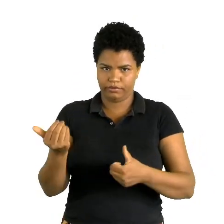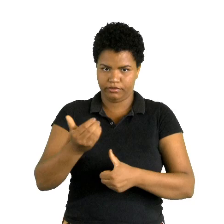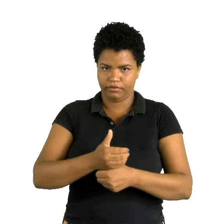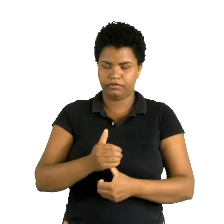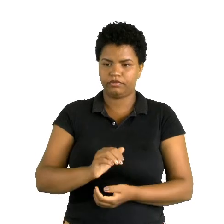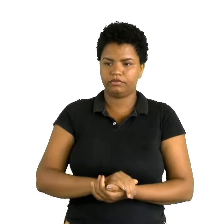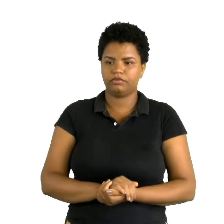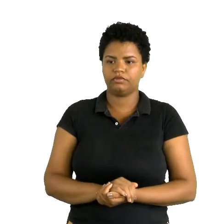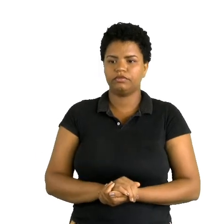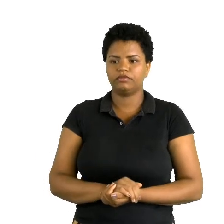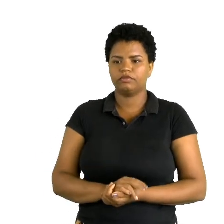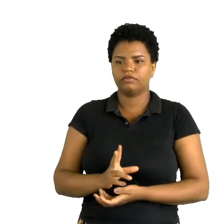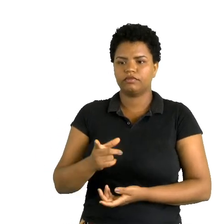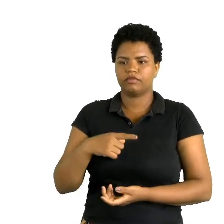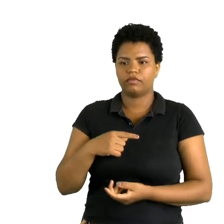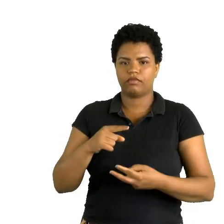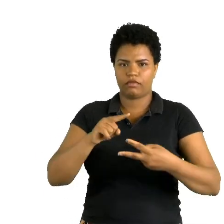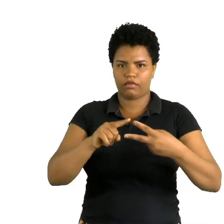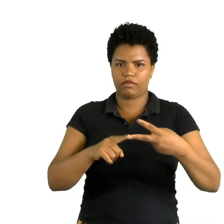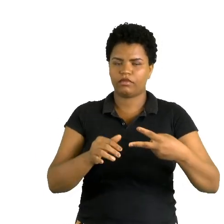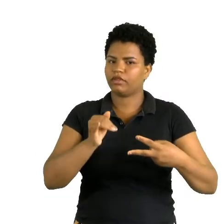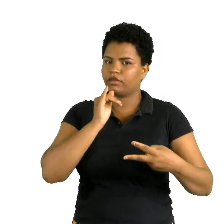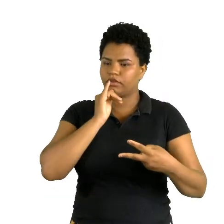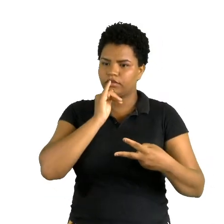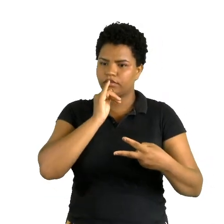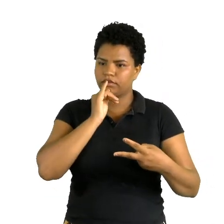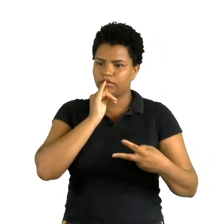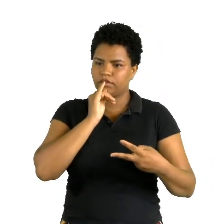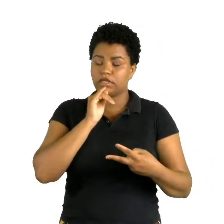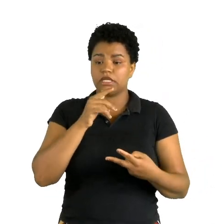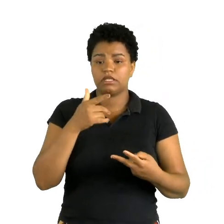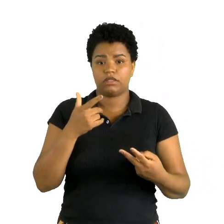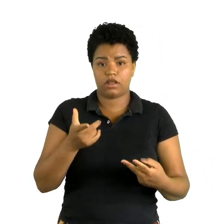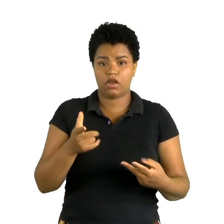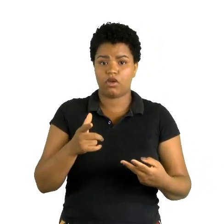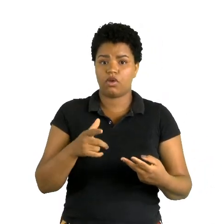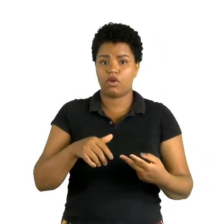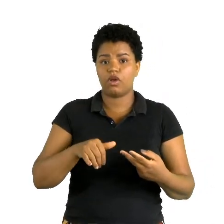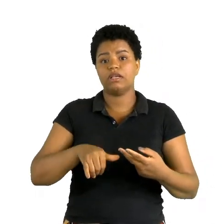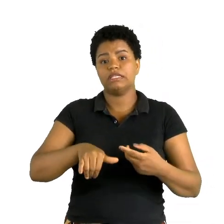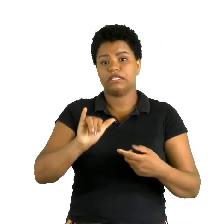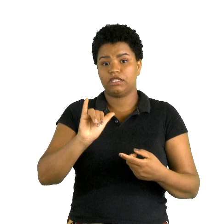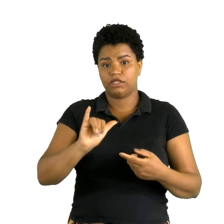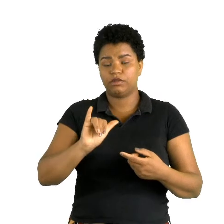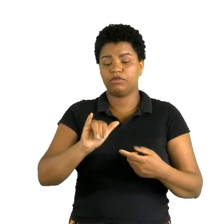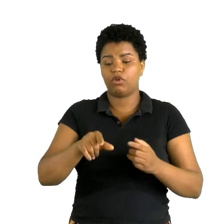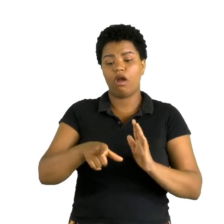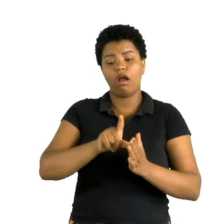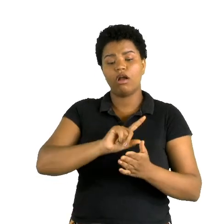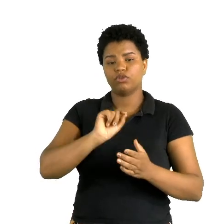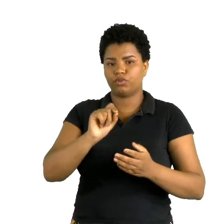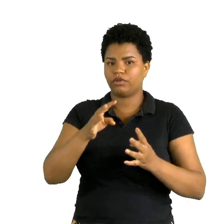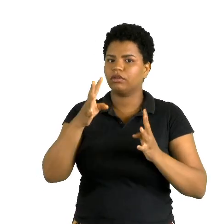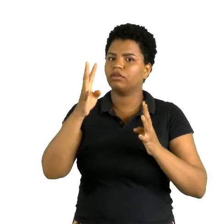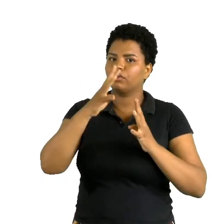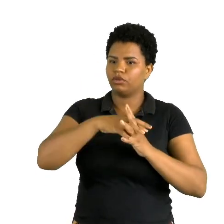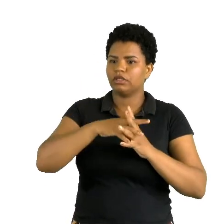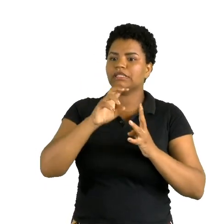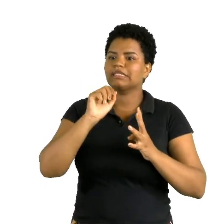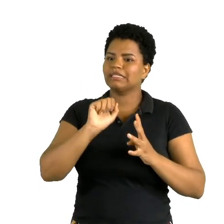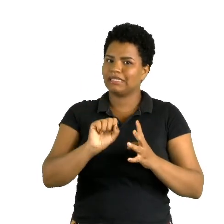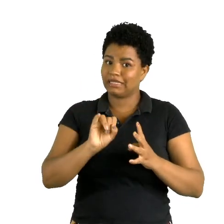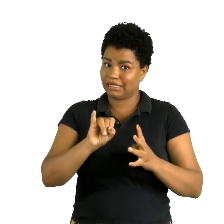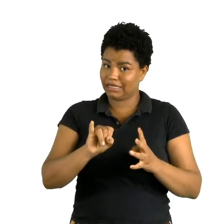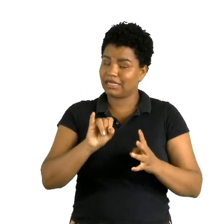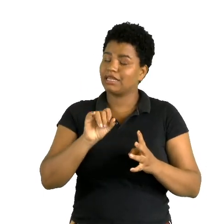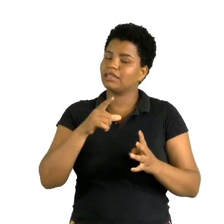aqui dois exemplos. Lembrando que Y precedido de consoante, ok, guys? Se o Y for precedido de vogal, vai manter normal.